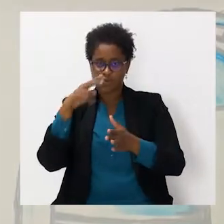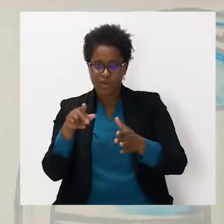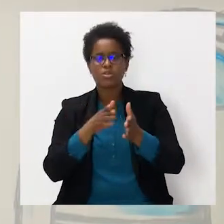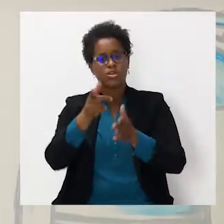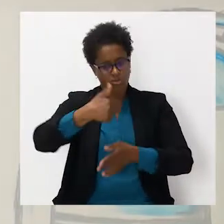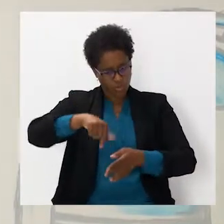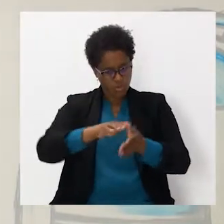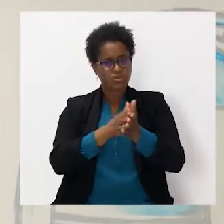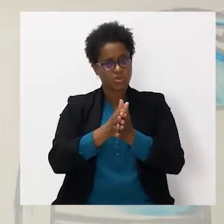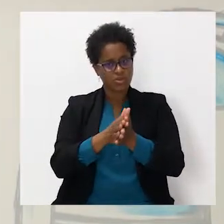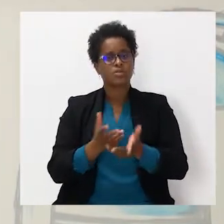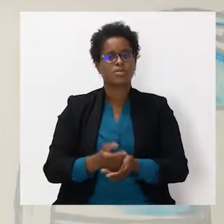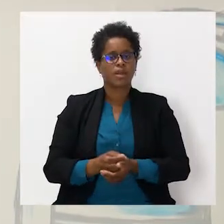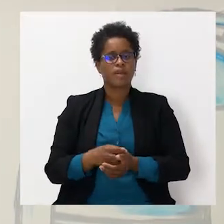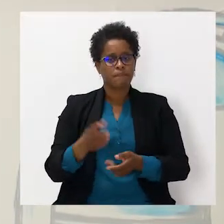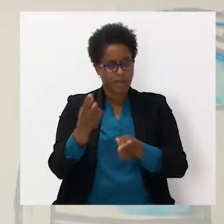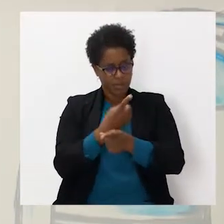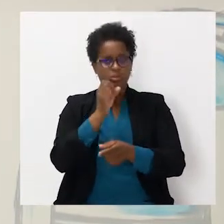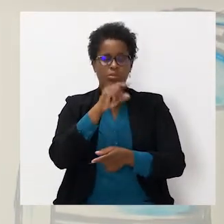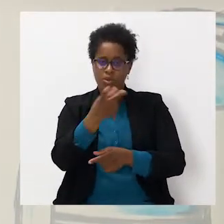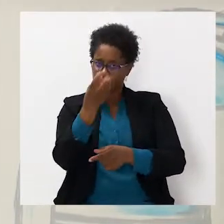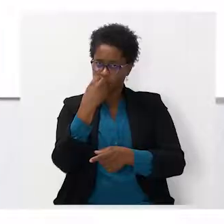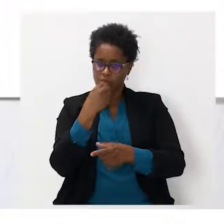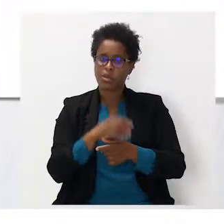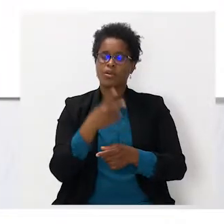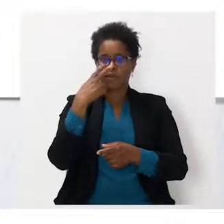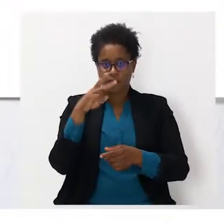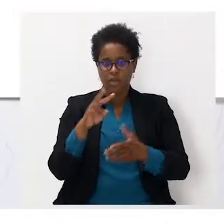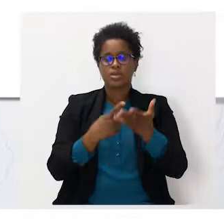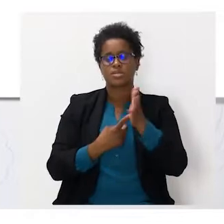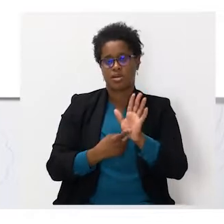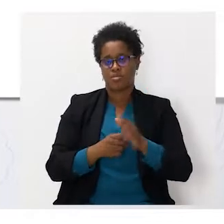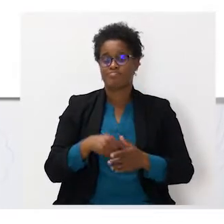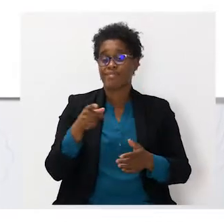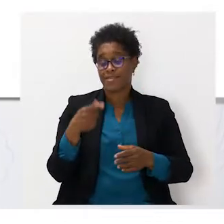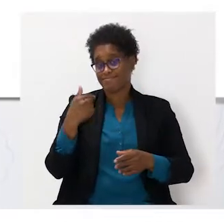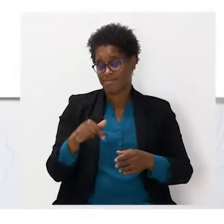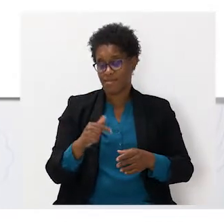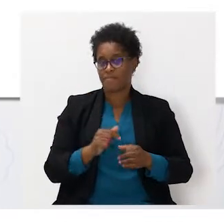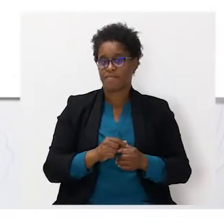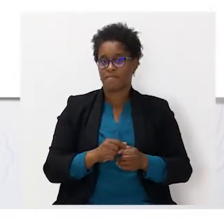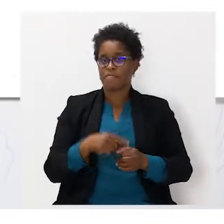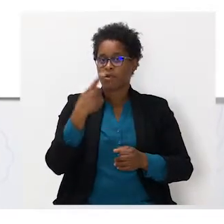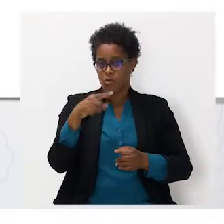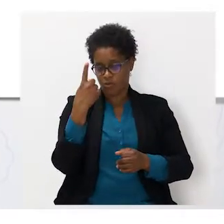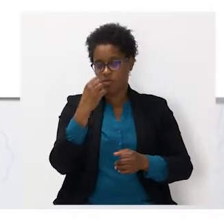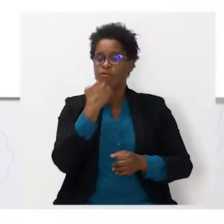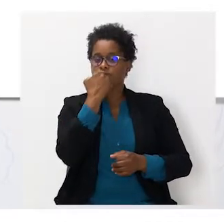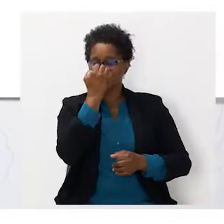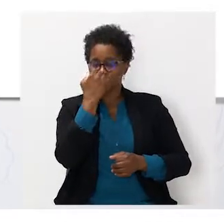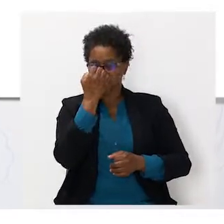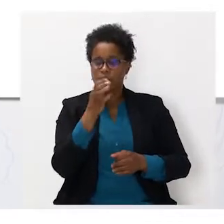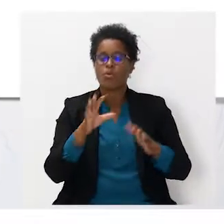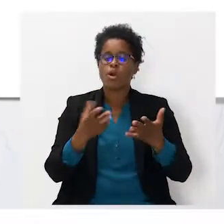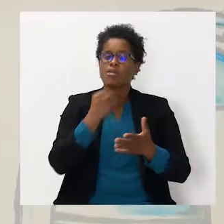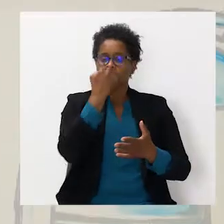plantas na nossa alimentação. Vamos ver exemplos. Aqui temos uma fruta. Qual é a